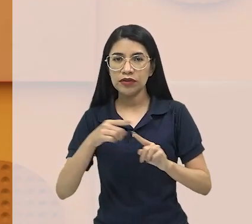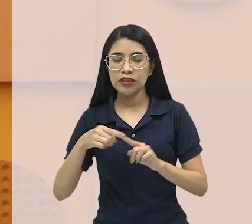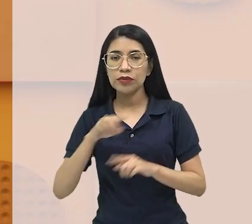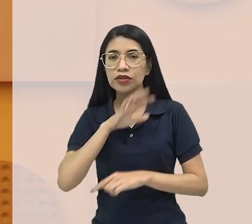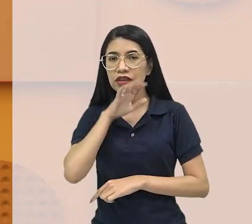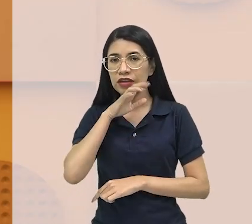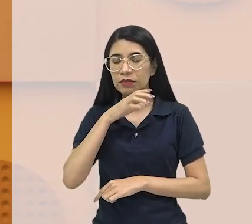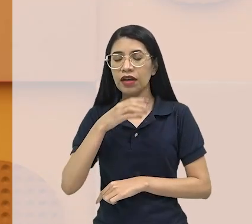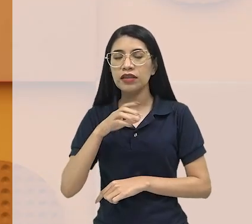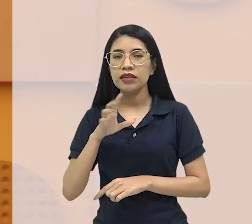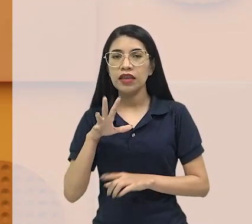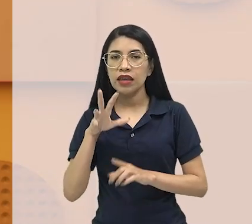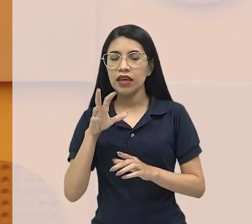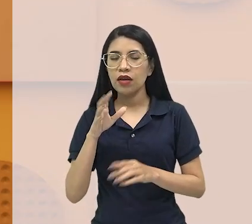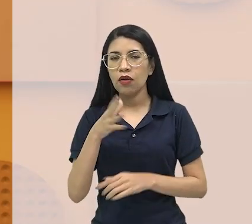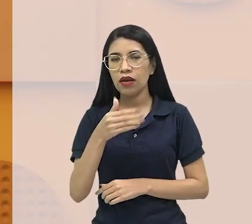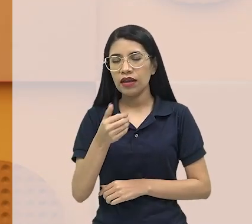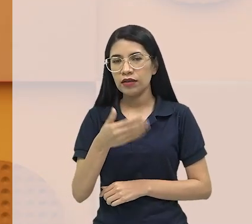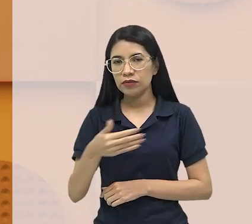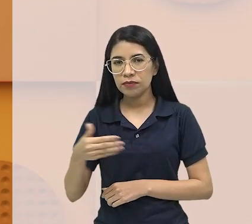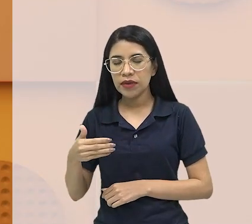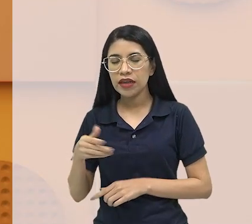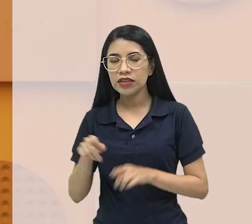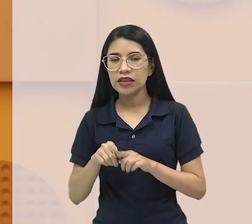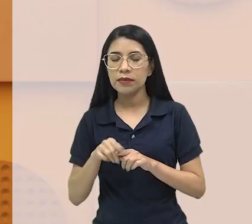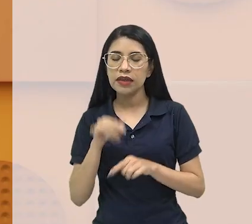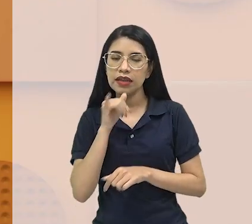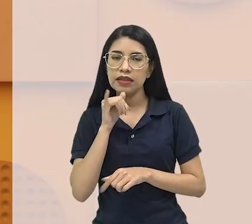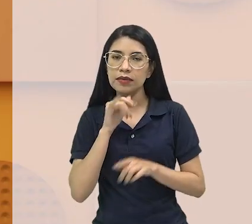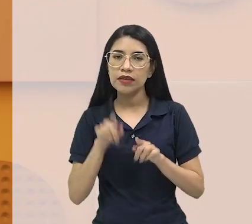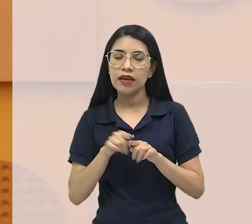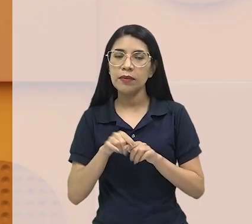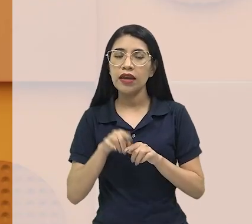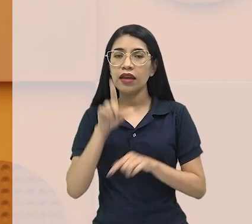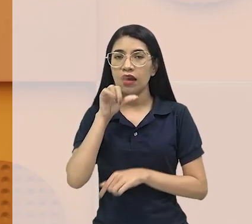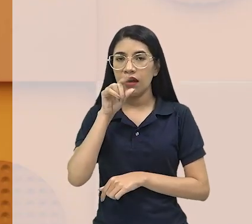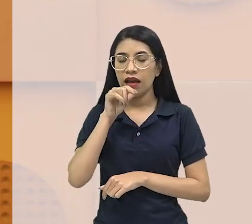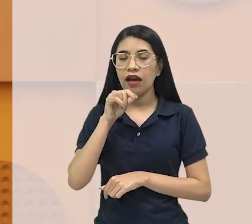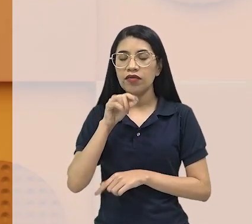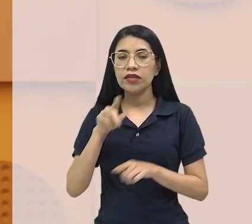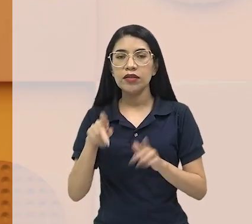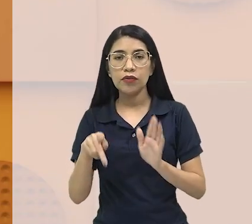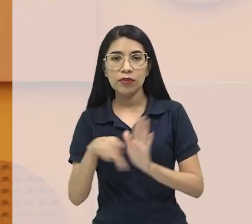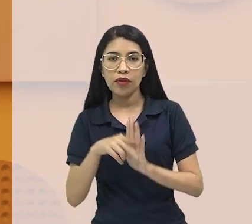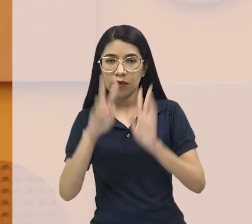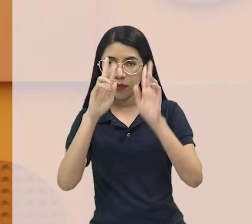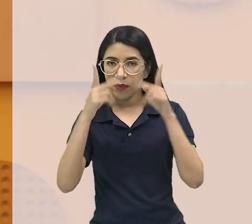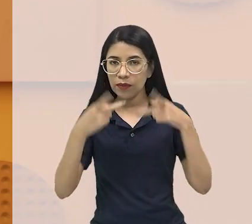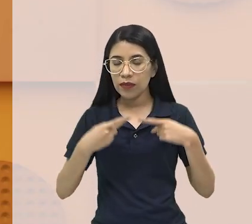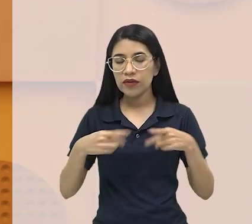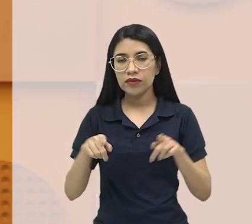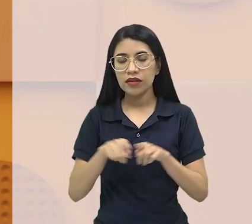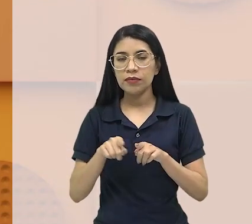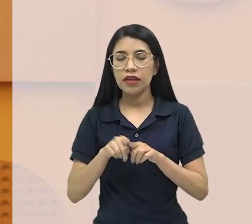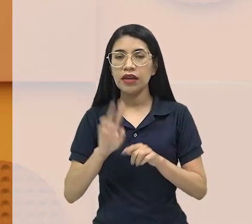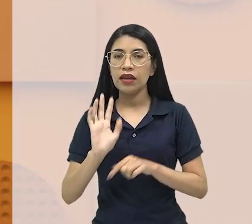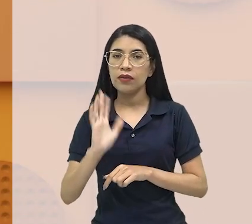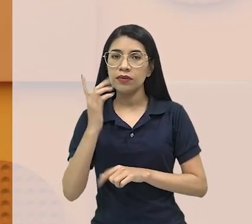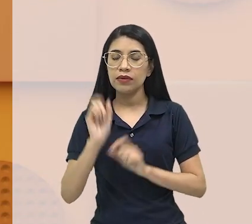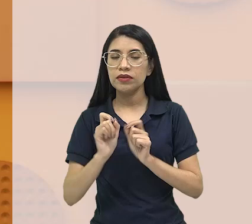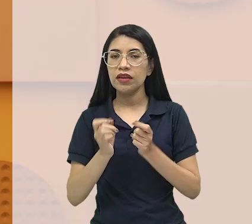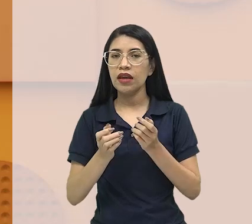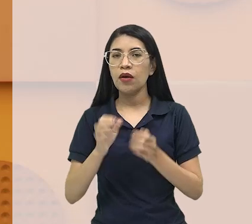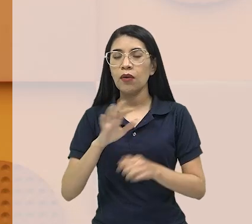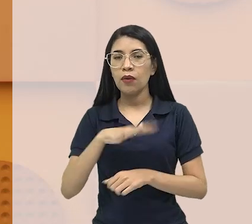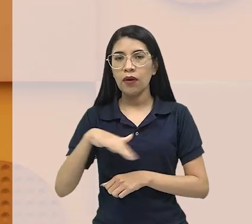alimentando de peixes, como por exemplo aves e mesmo o ser humano. Então isso leva a um desequilíbrio